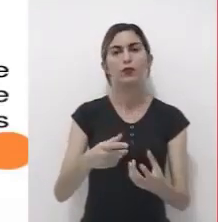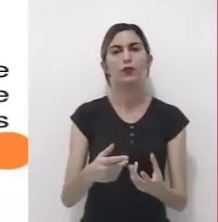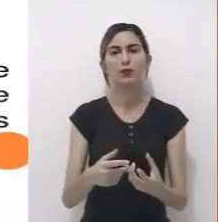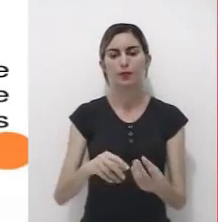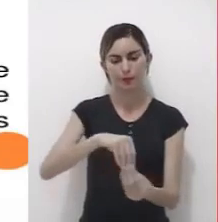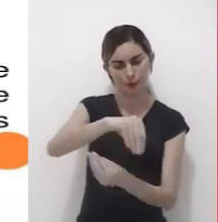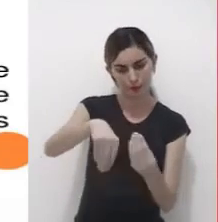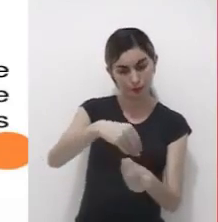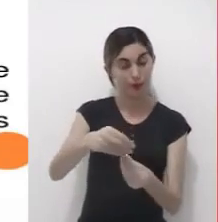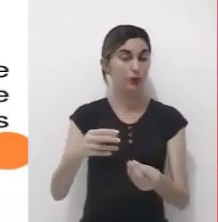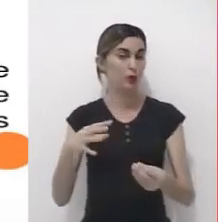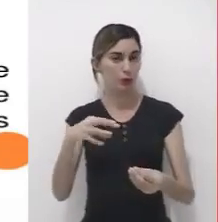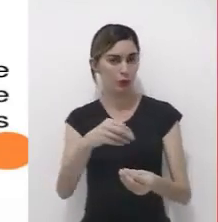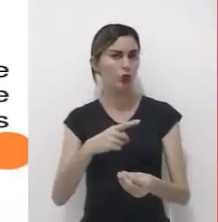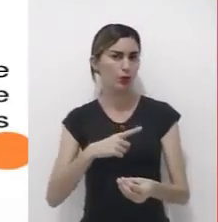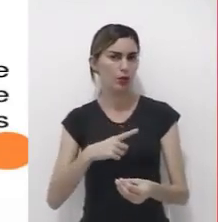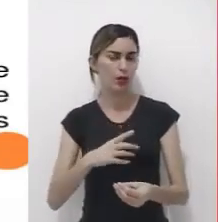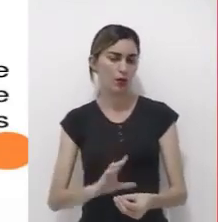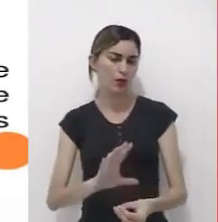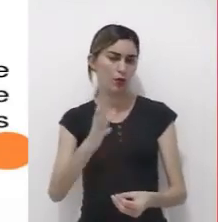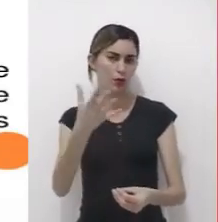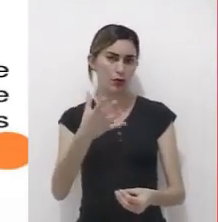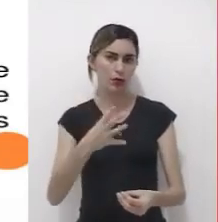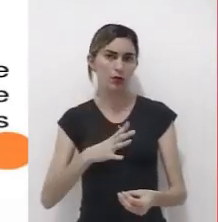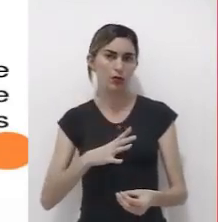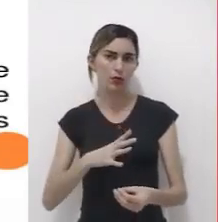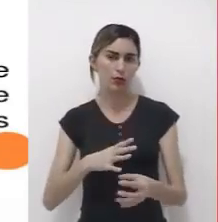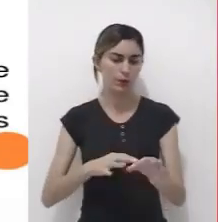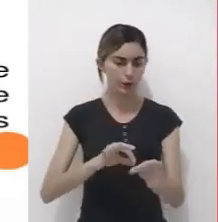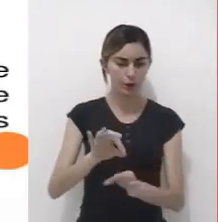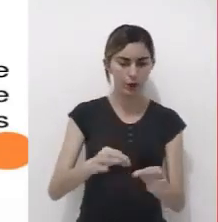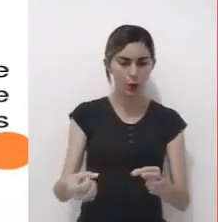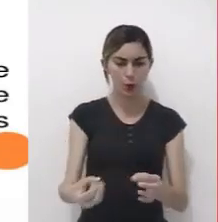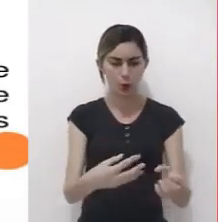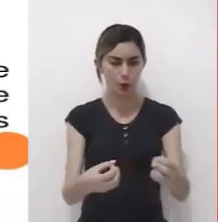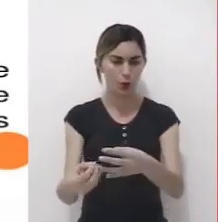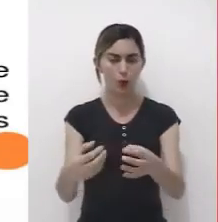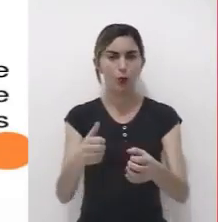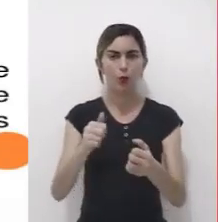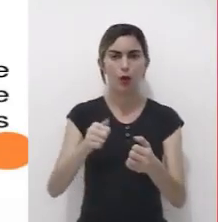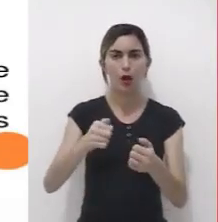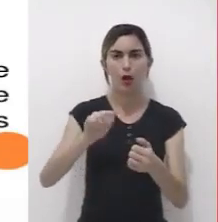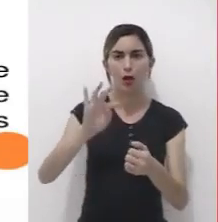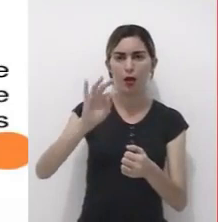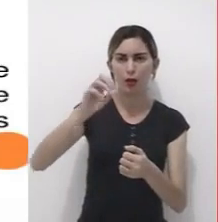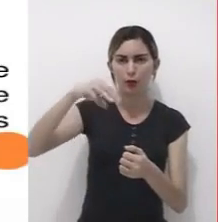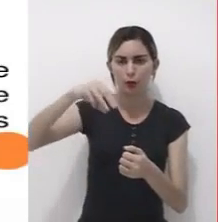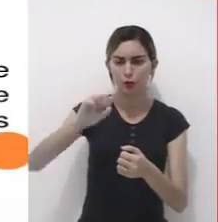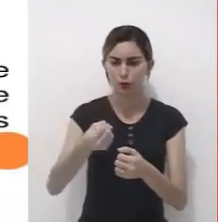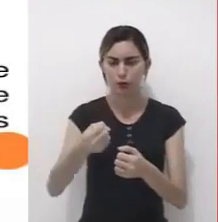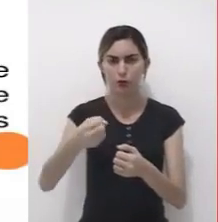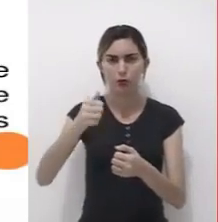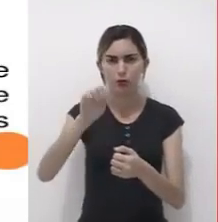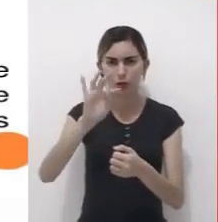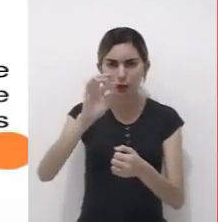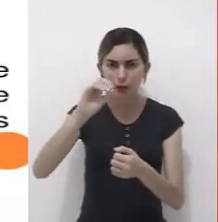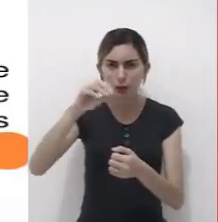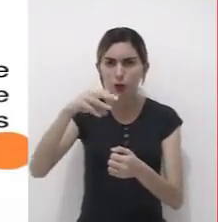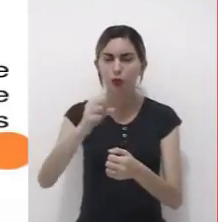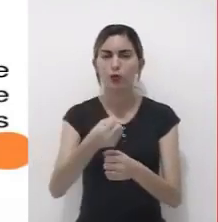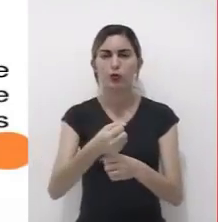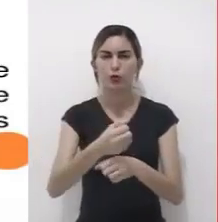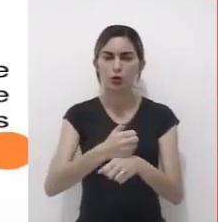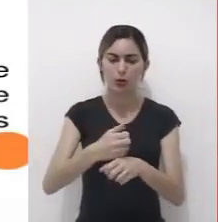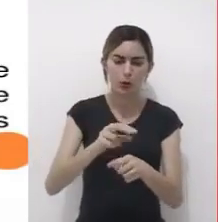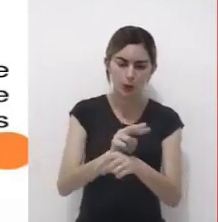as reações químicas vai ocorrer rearranjos de átomos, mas o número de átomos